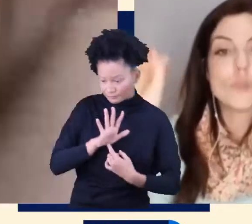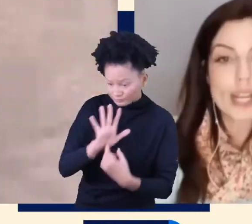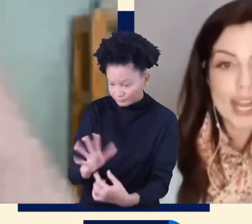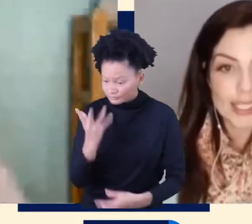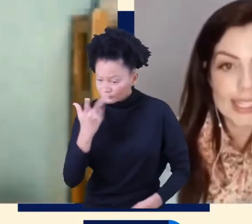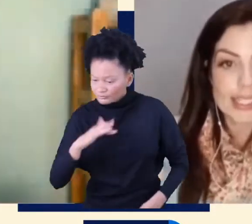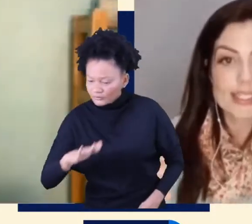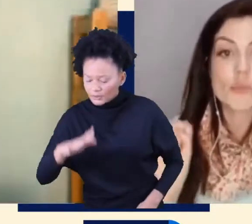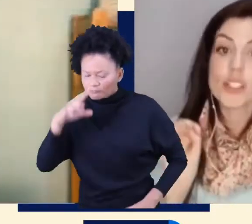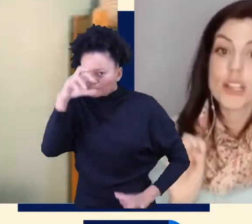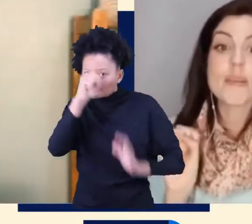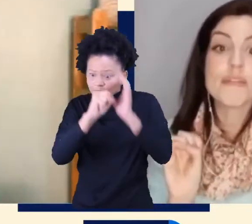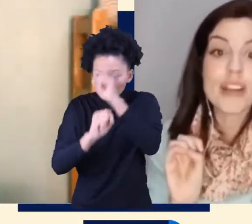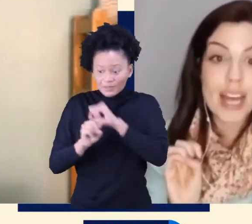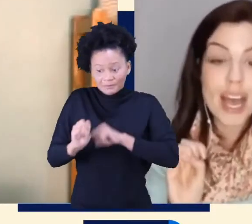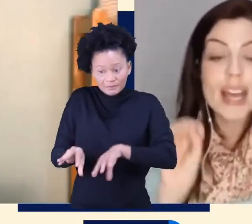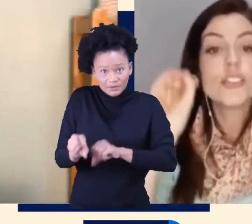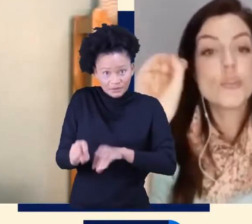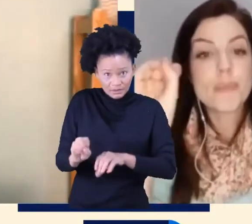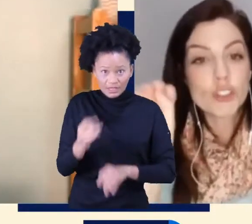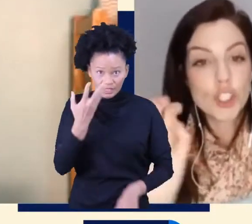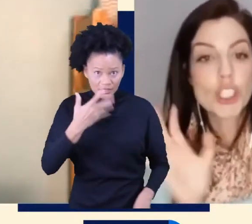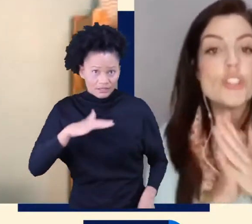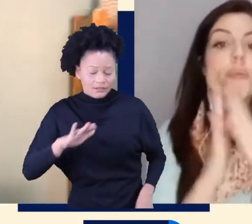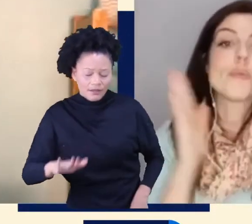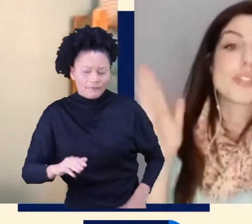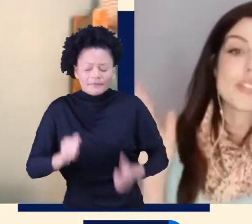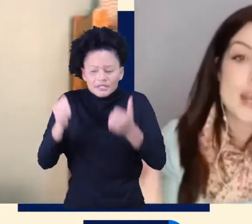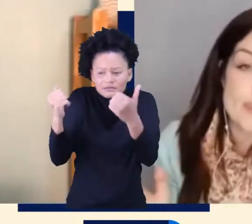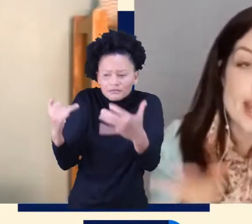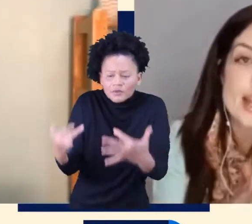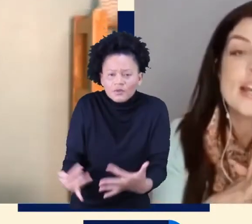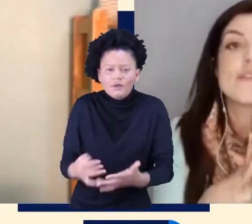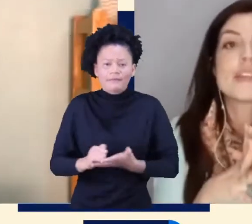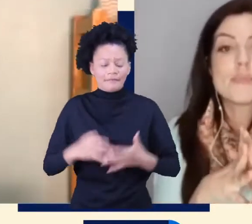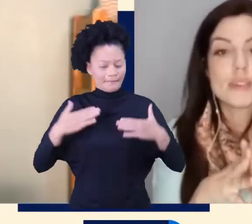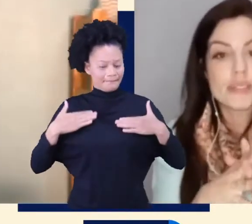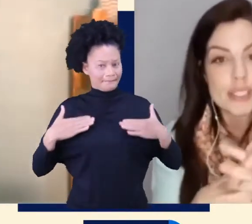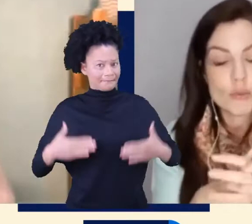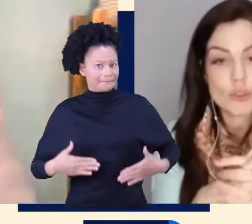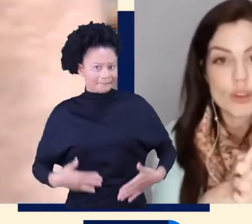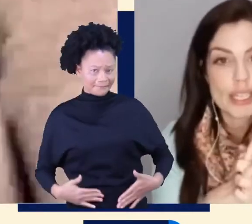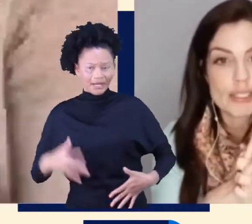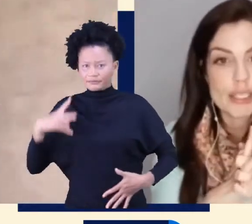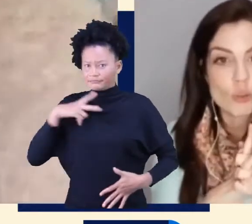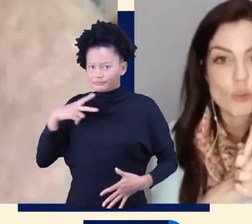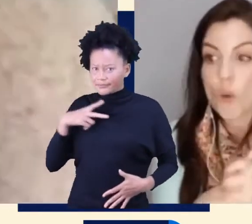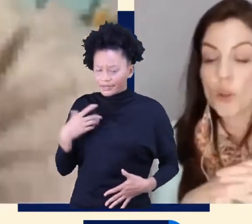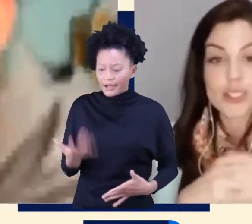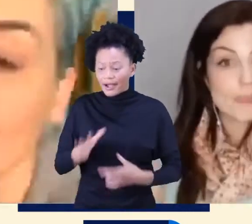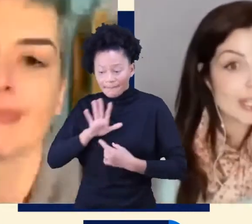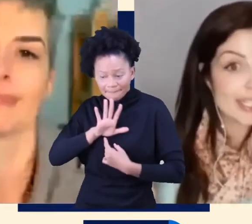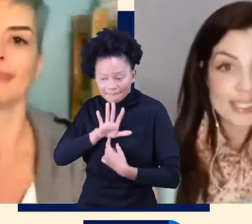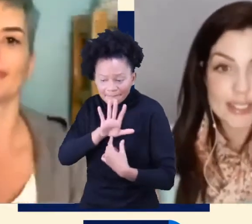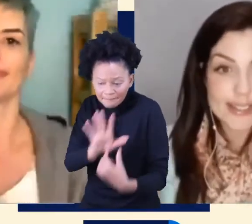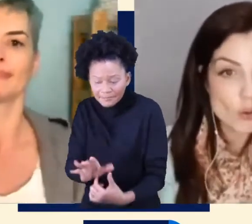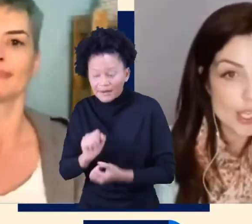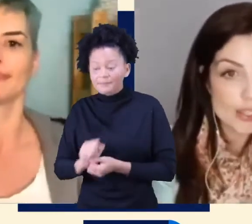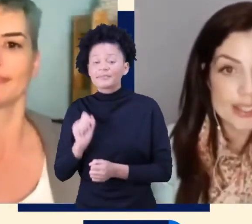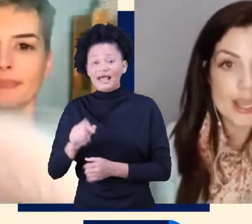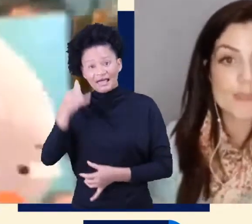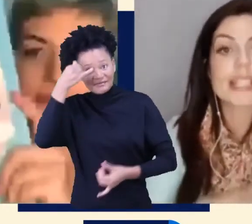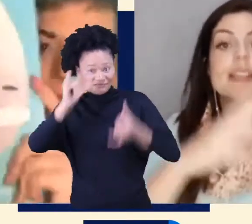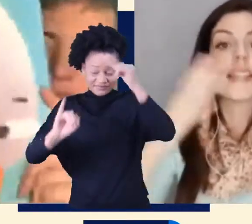para educar a criança, mostrar para falar de parte íntima, mostrar para fazer prevenção de violência sexual, mostrar para a criança